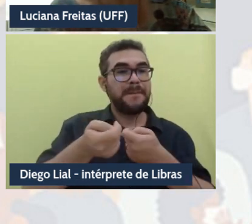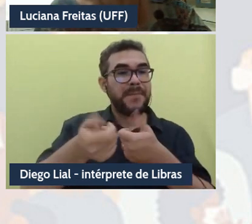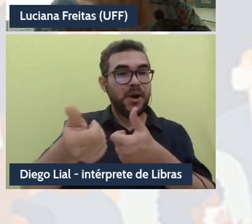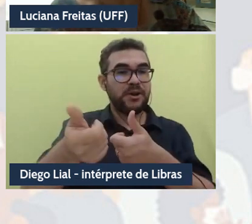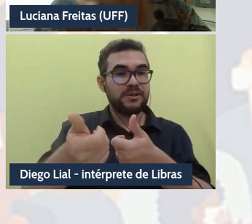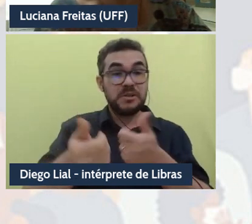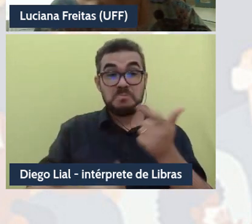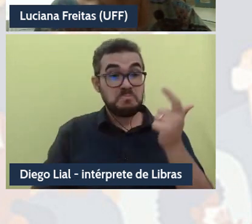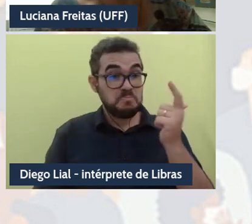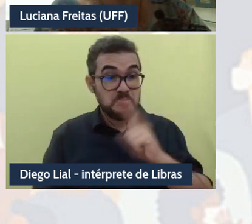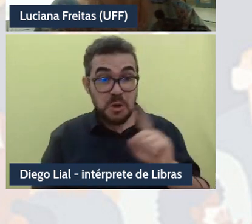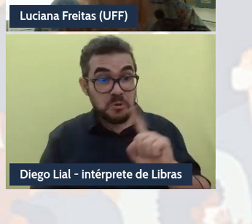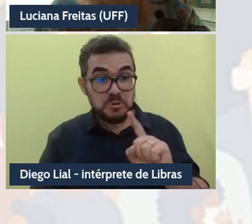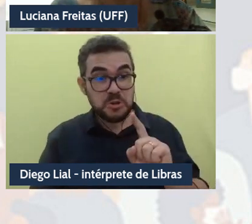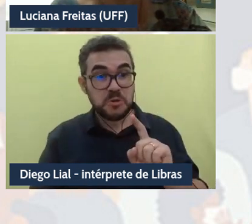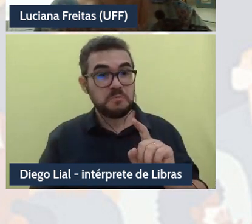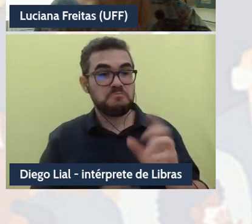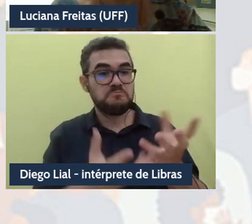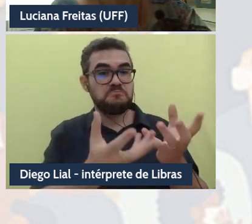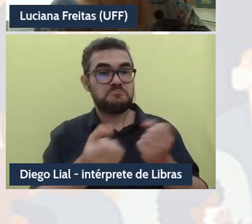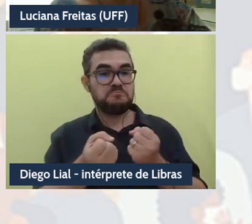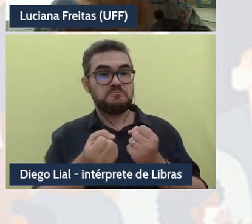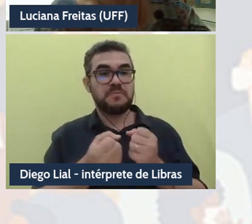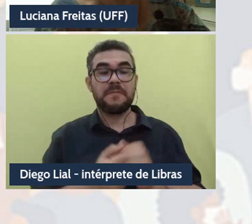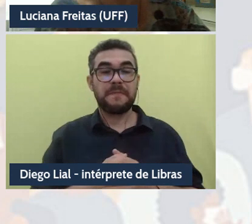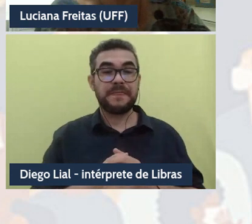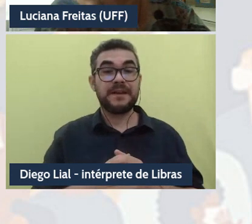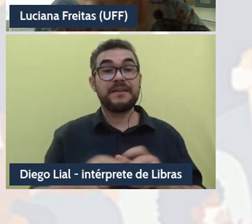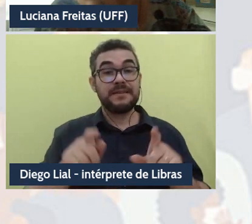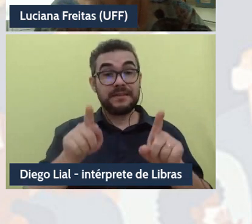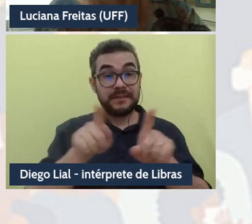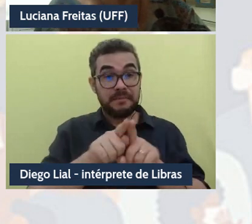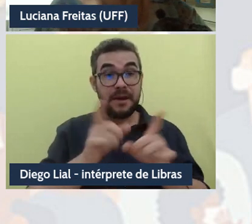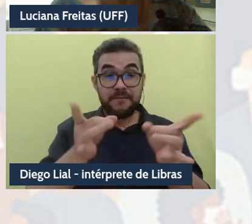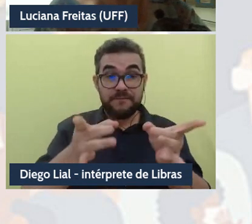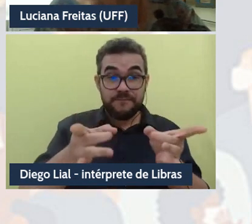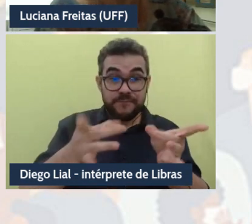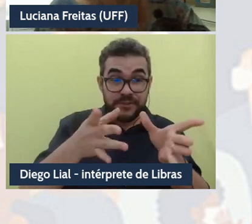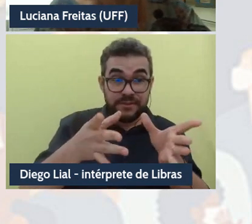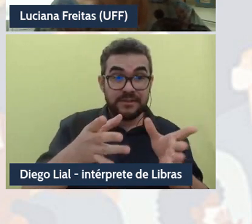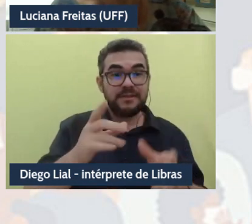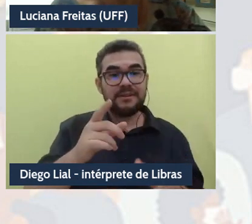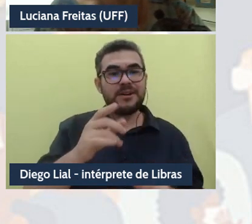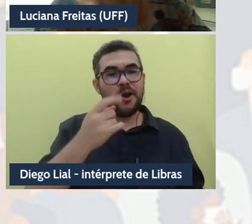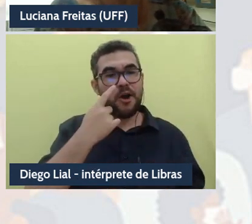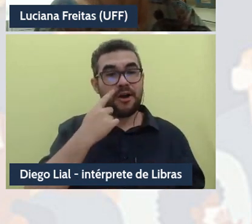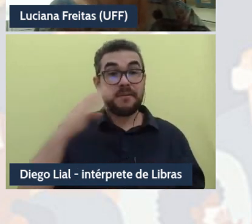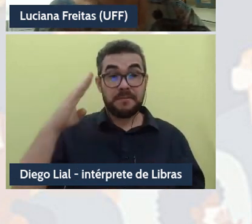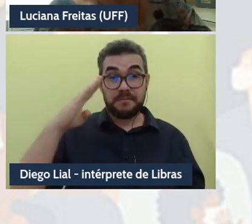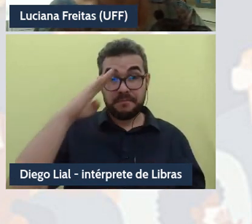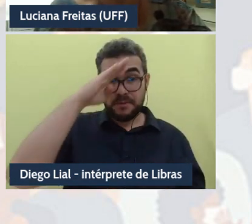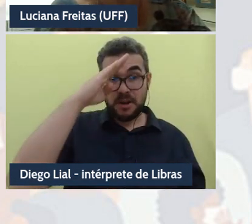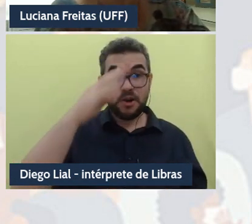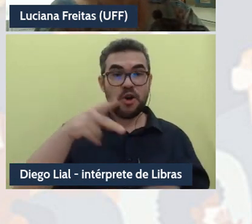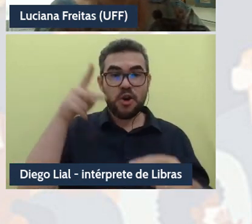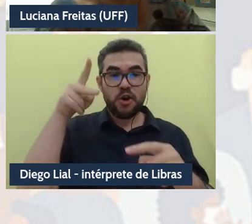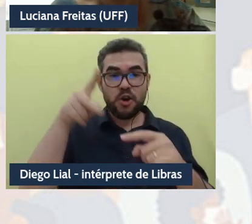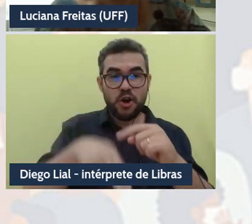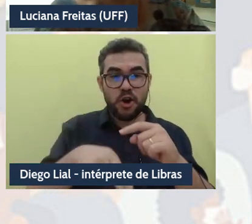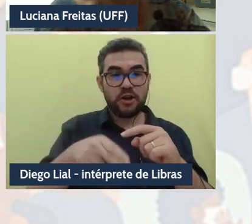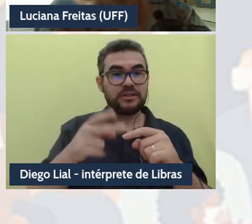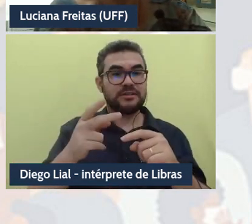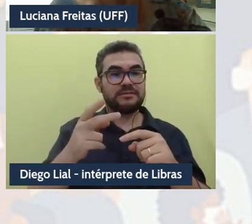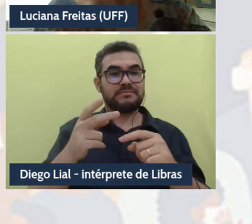Economia, dizendo que prefiro o voucher ao FIES, que é a transferência direta de renda. Bolsonaro corta verba de prefeituras e cria voucher para